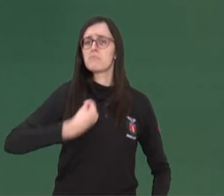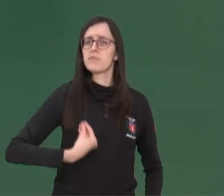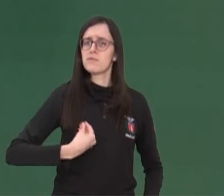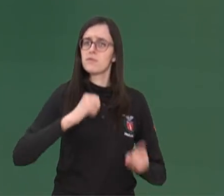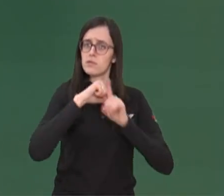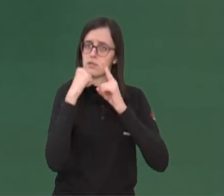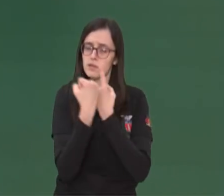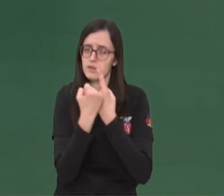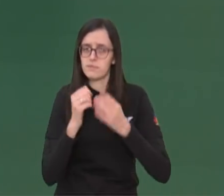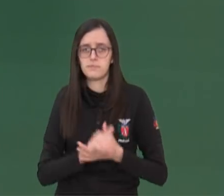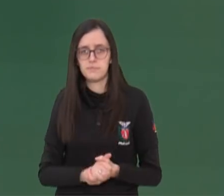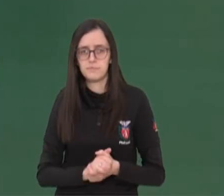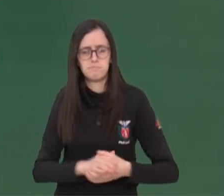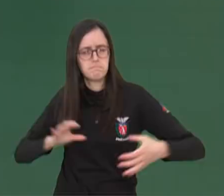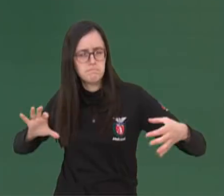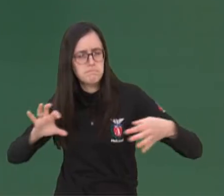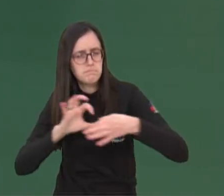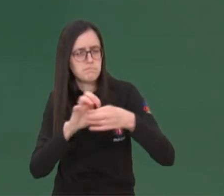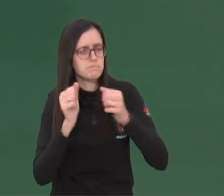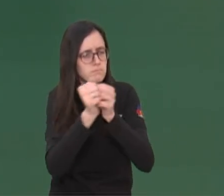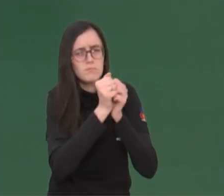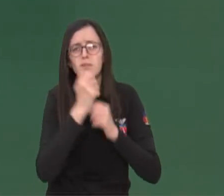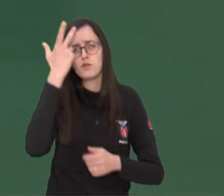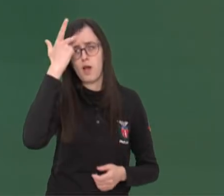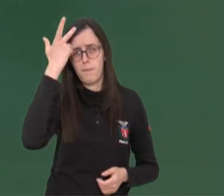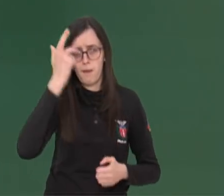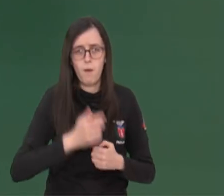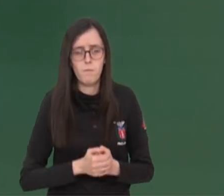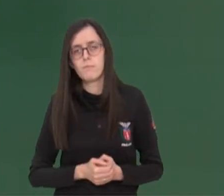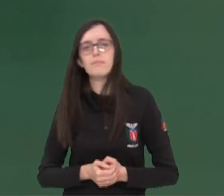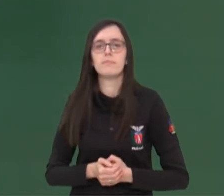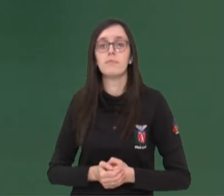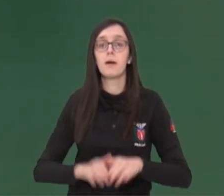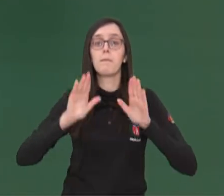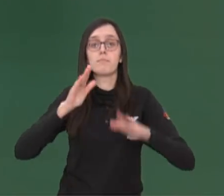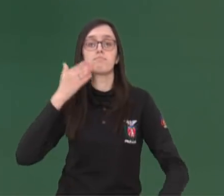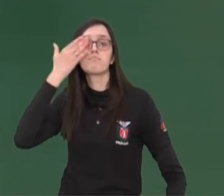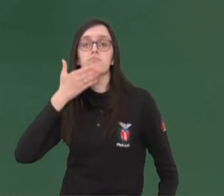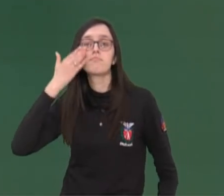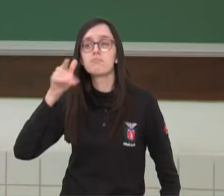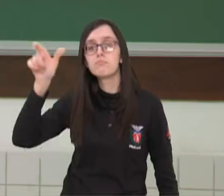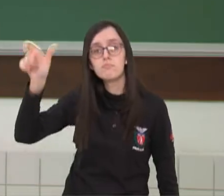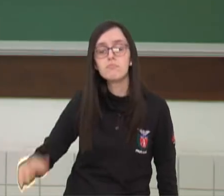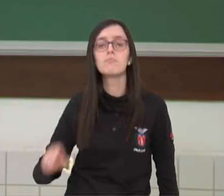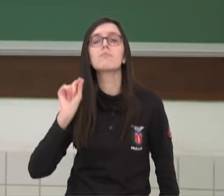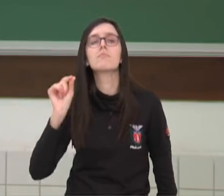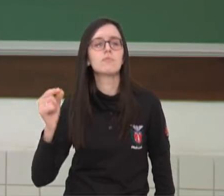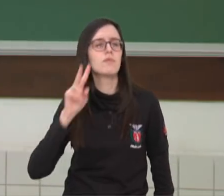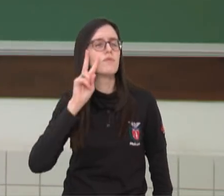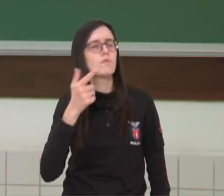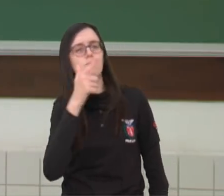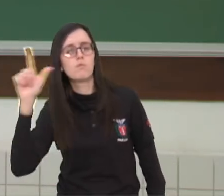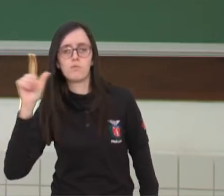sociedade integrada normalmente. Já o discurso do deputado Francisco